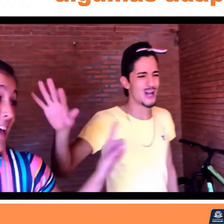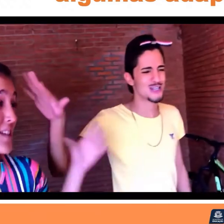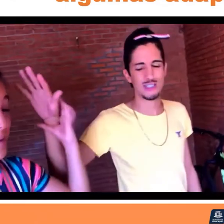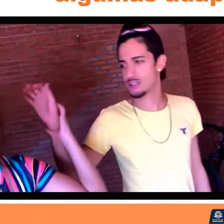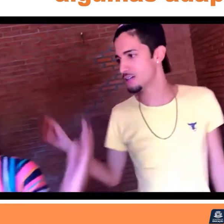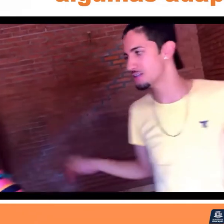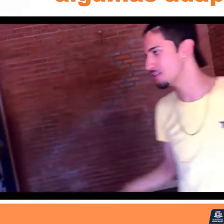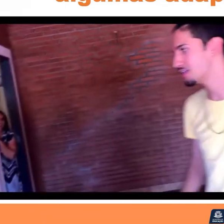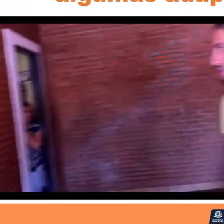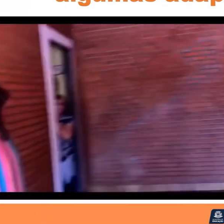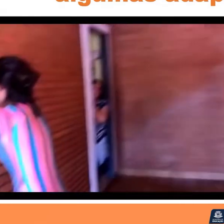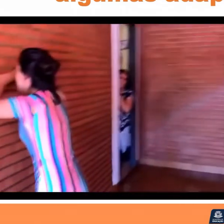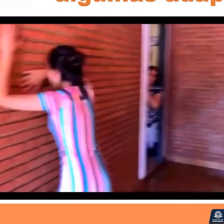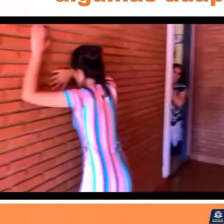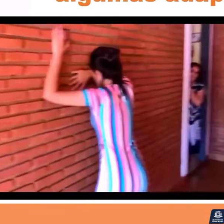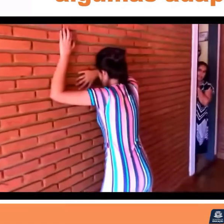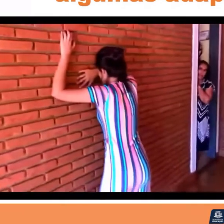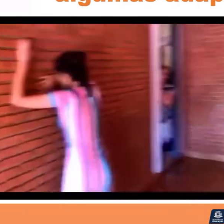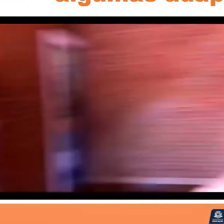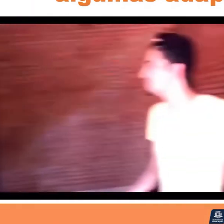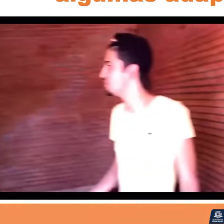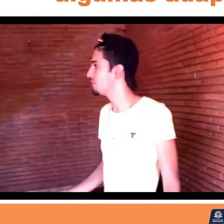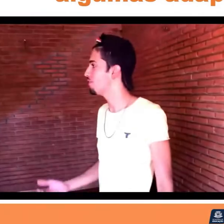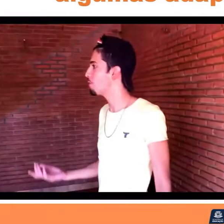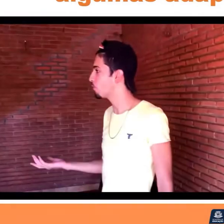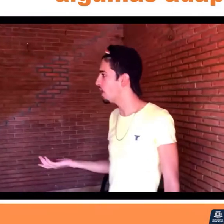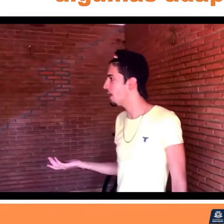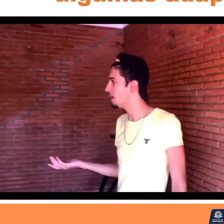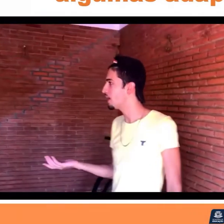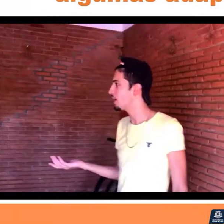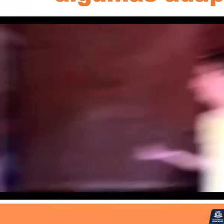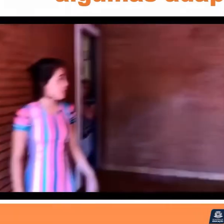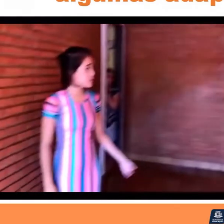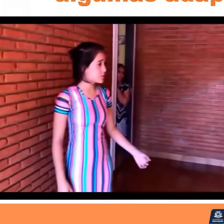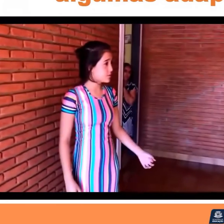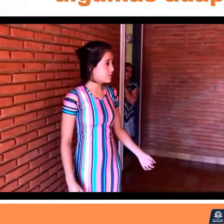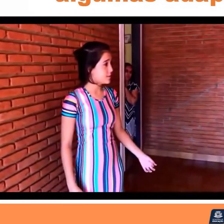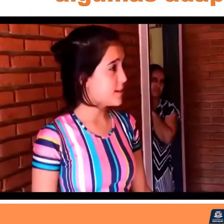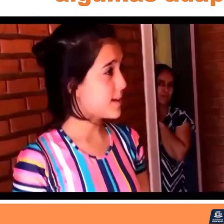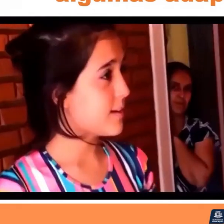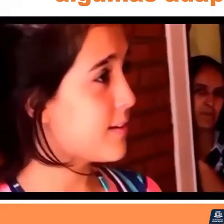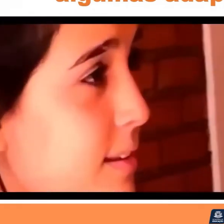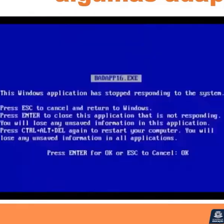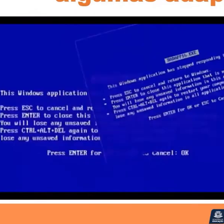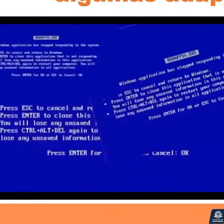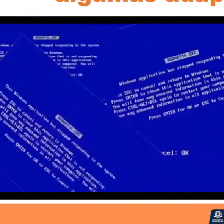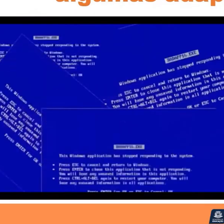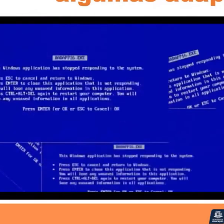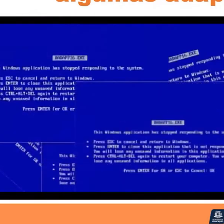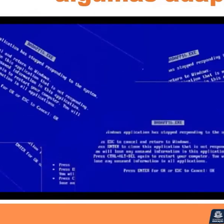Então você vai se esconder, eu vou contar. Ah, cheguei a contar, a